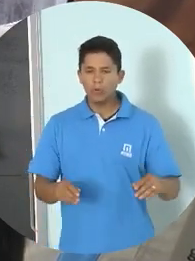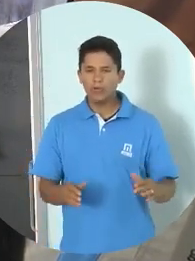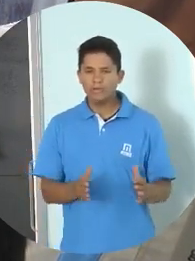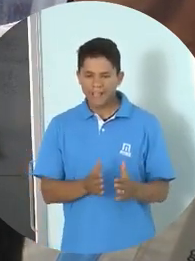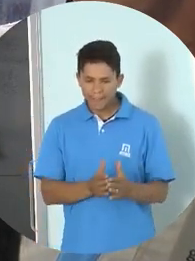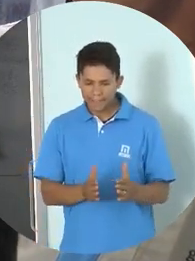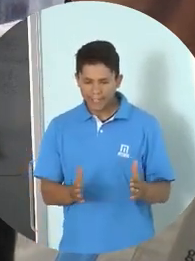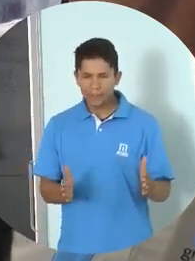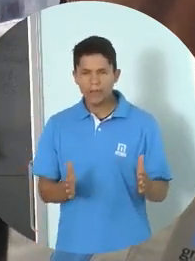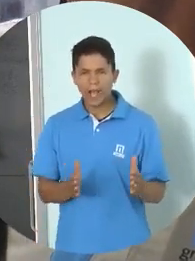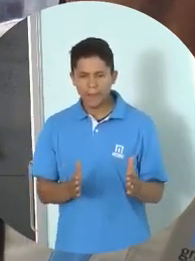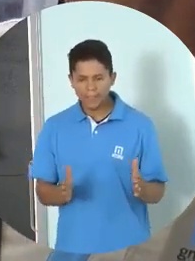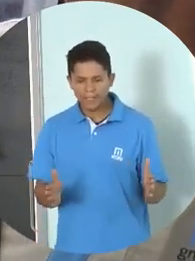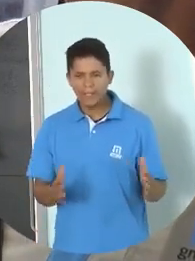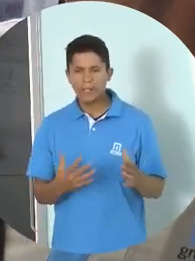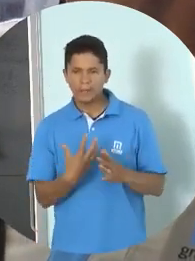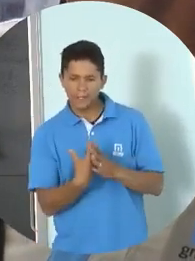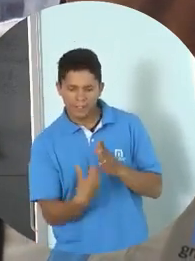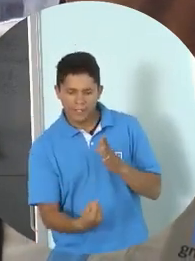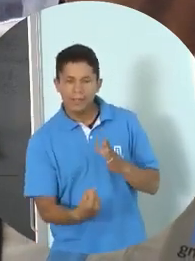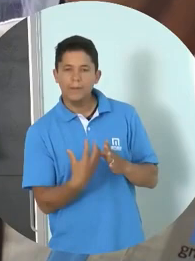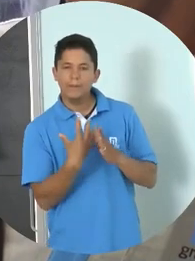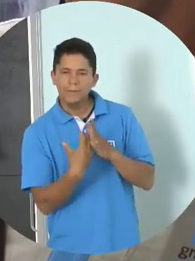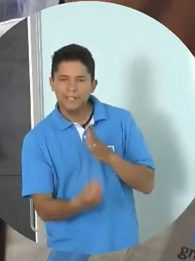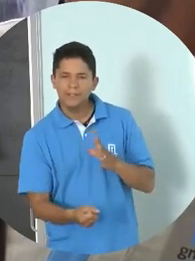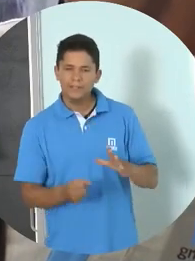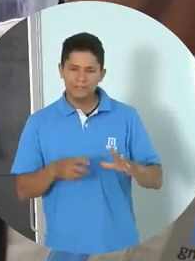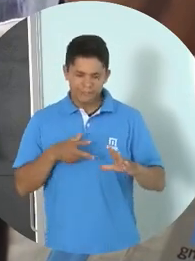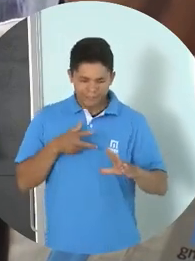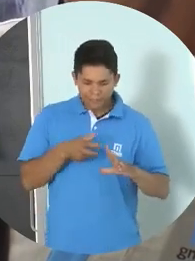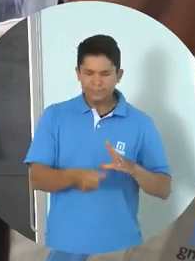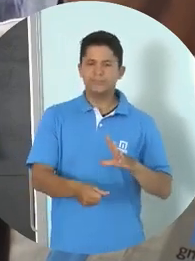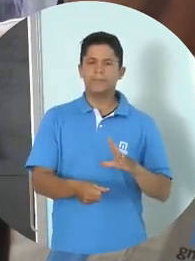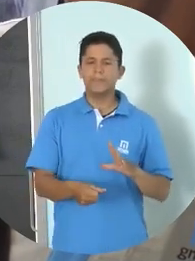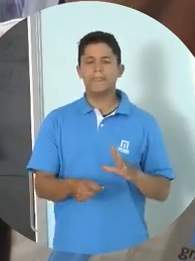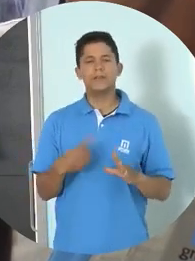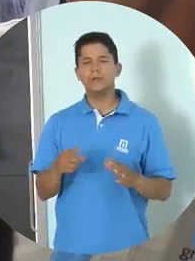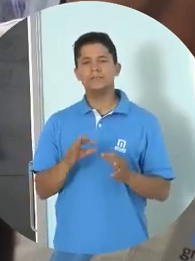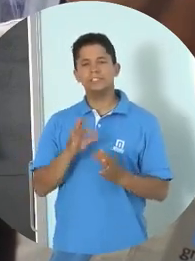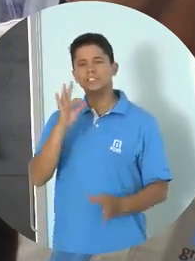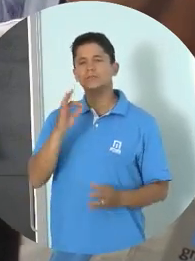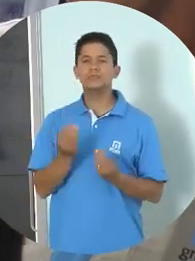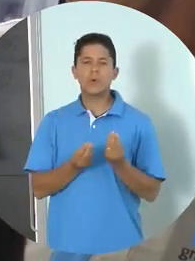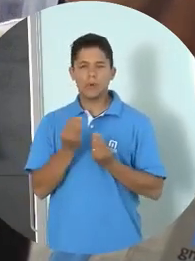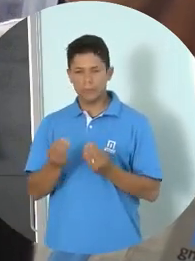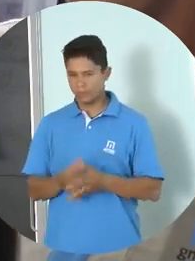vai bebendo, né? Como é que a gente mede isso?